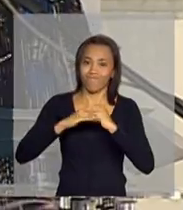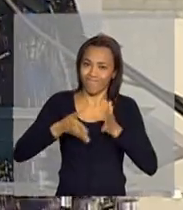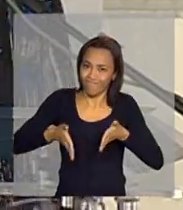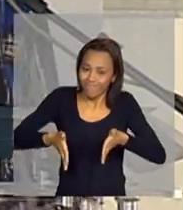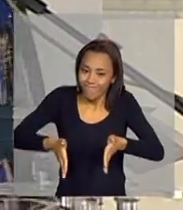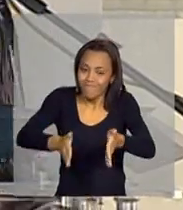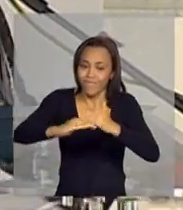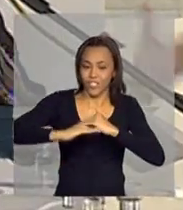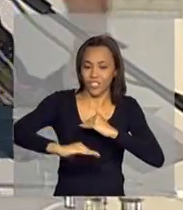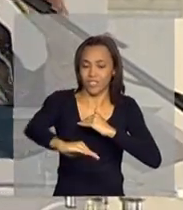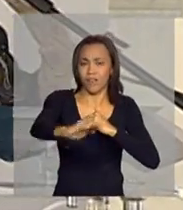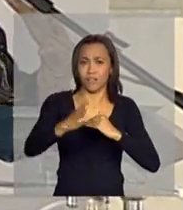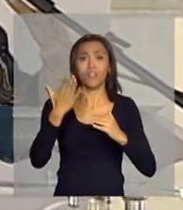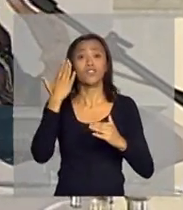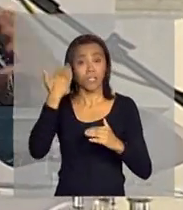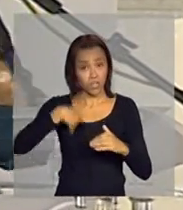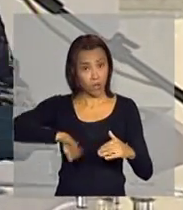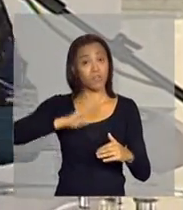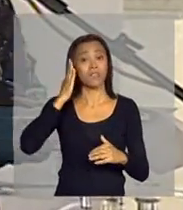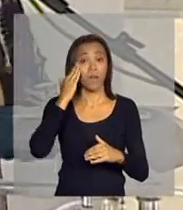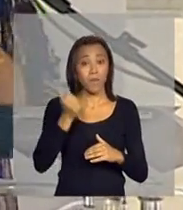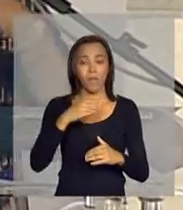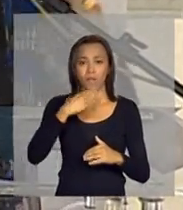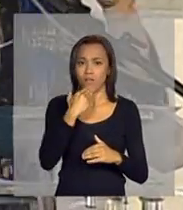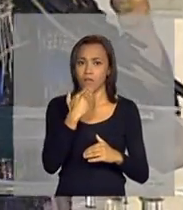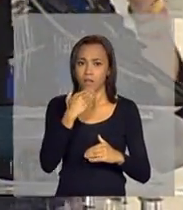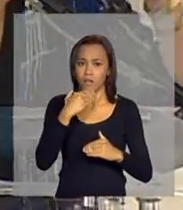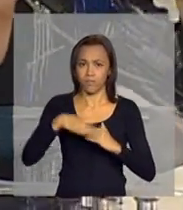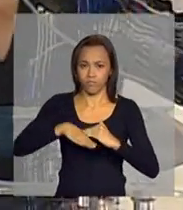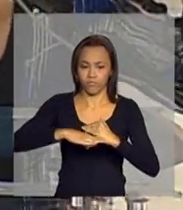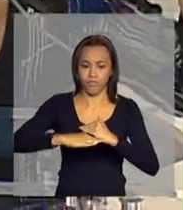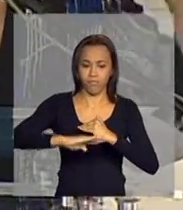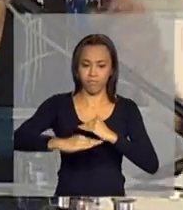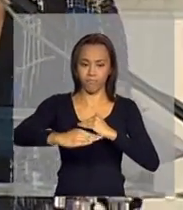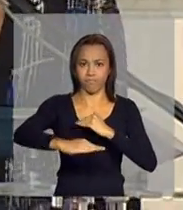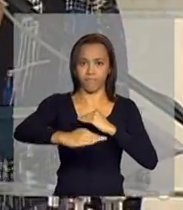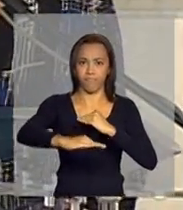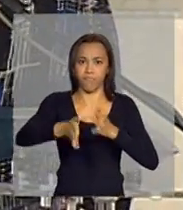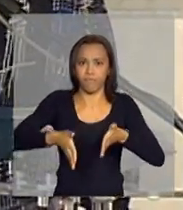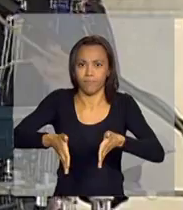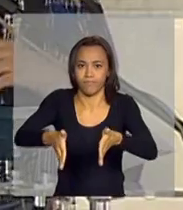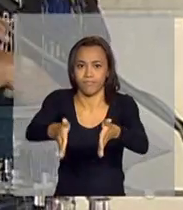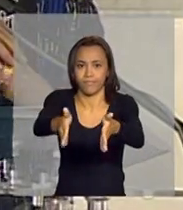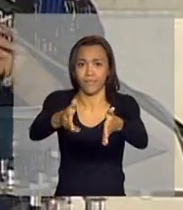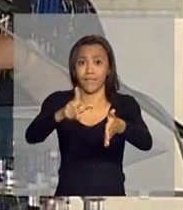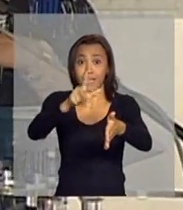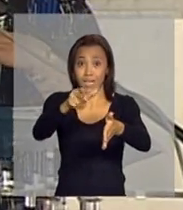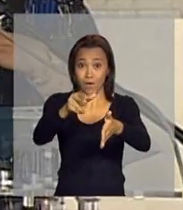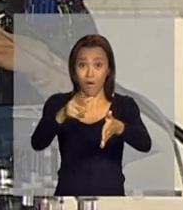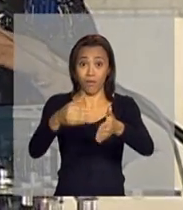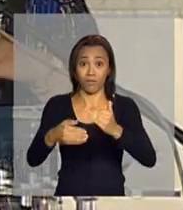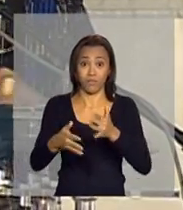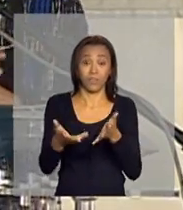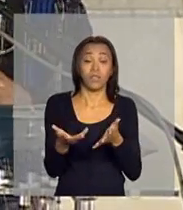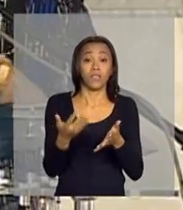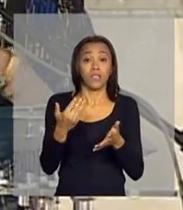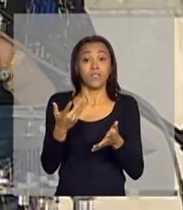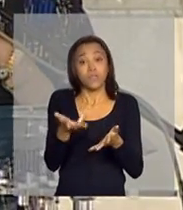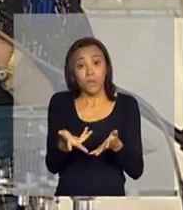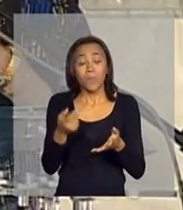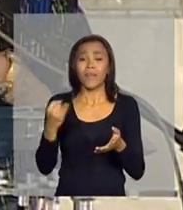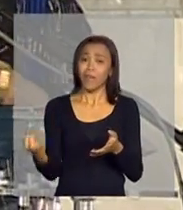gente sabe que as estradas vicinais são que nem aquelas nossas veias menores,